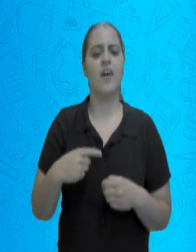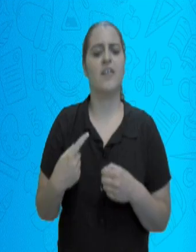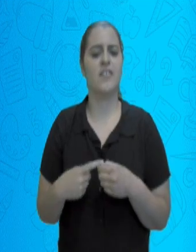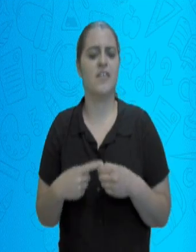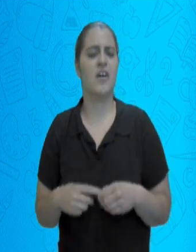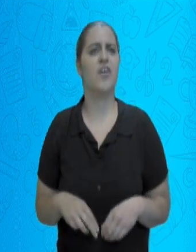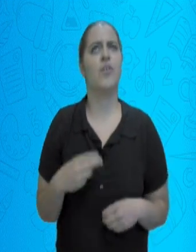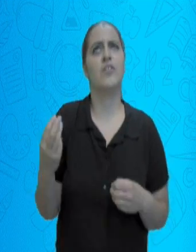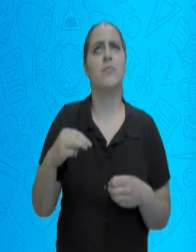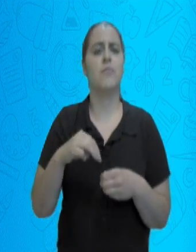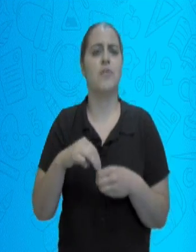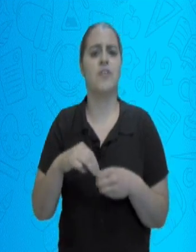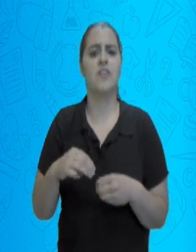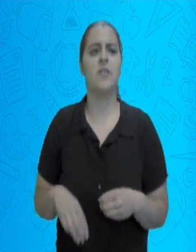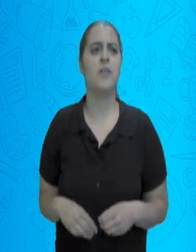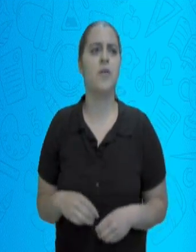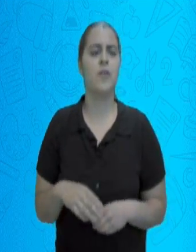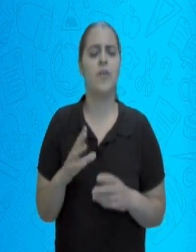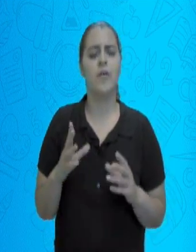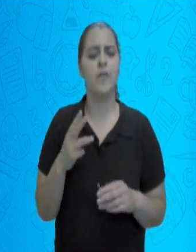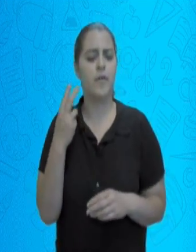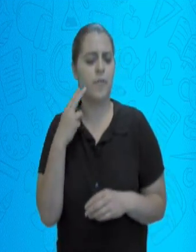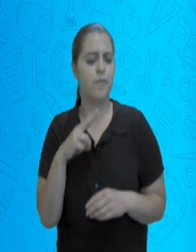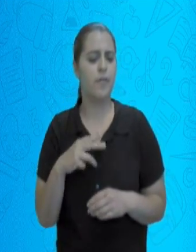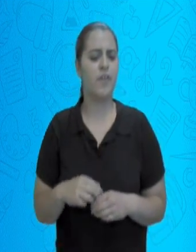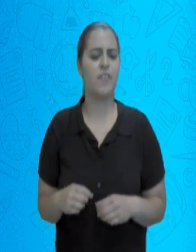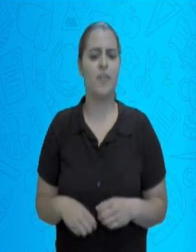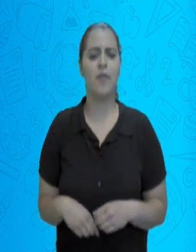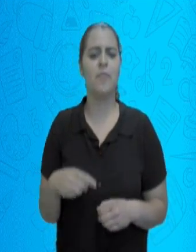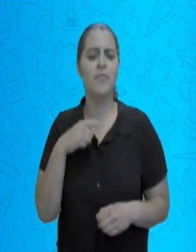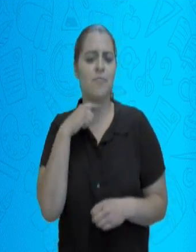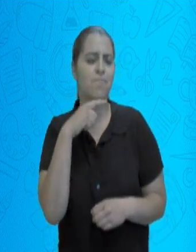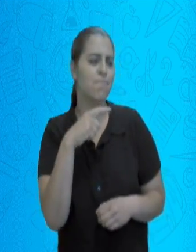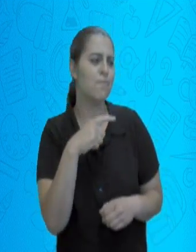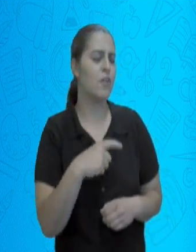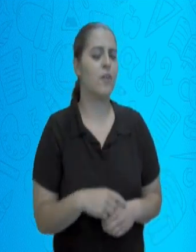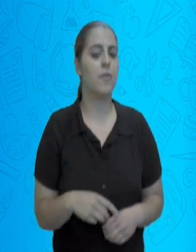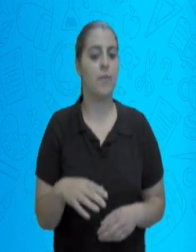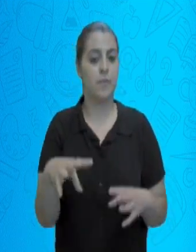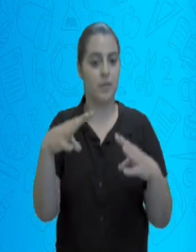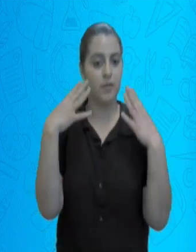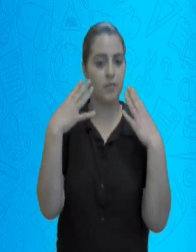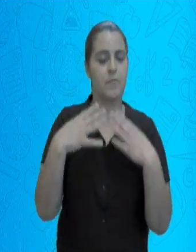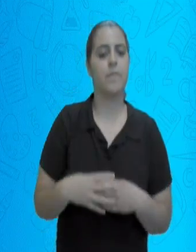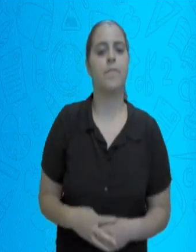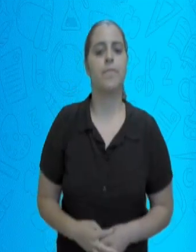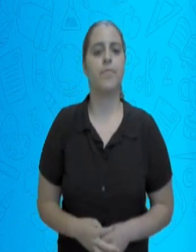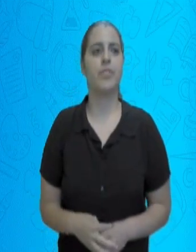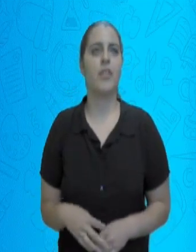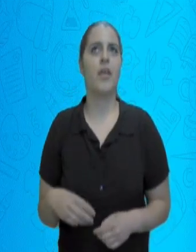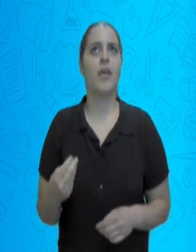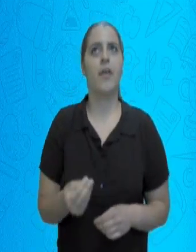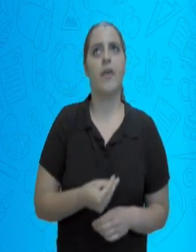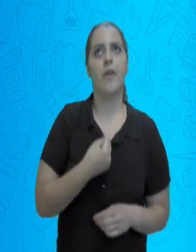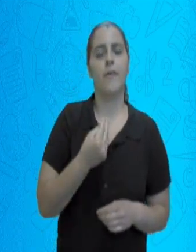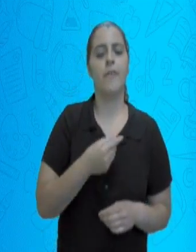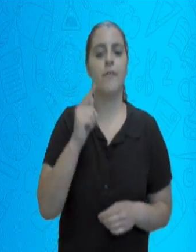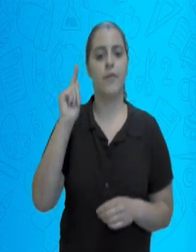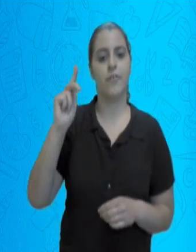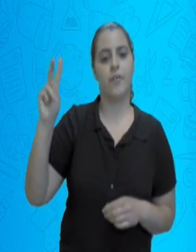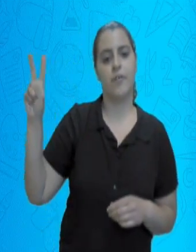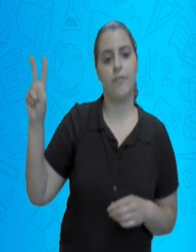fala município, quer ver só como gera dúvida? Presta atenção. Eu moro na cidade de